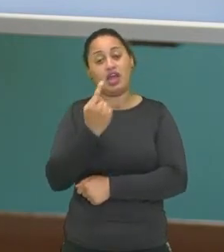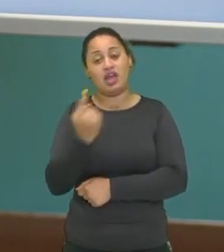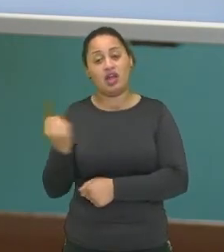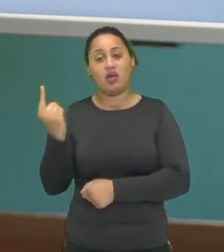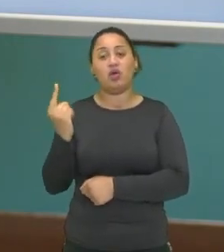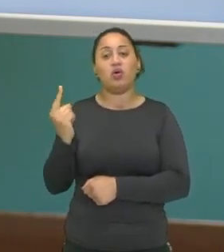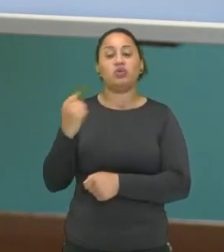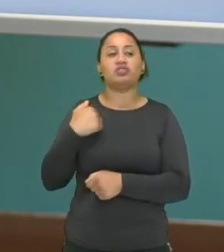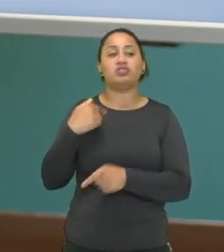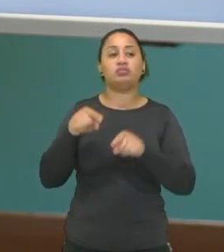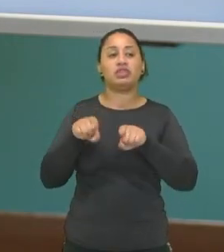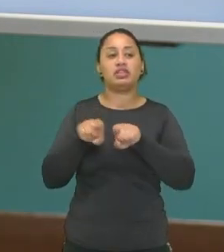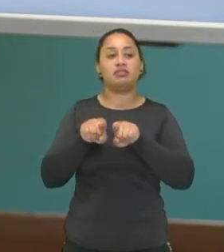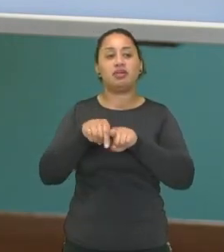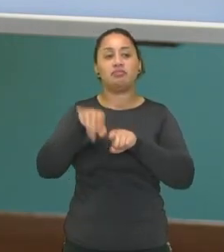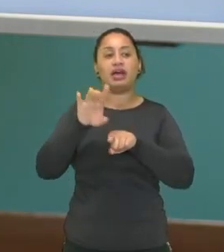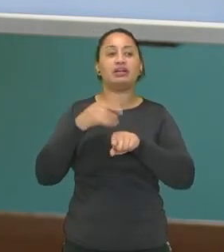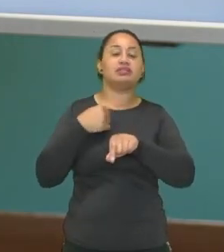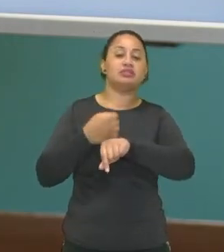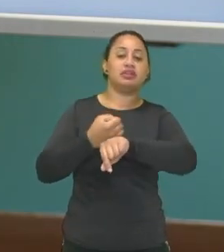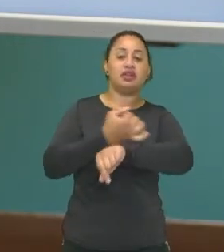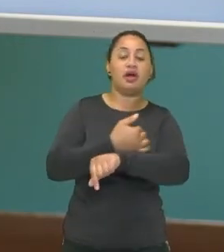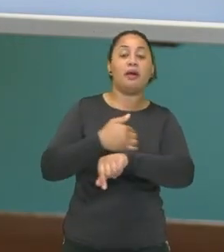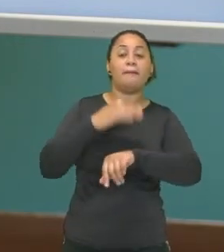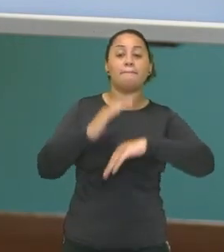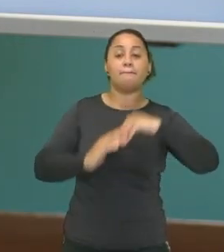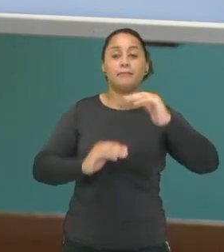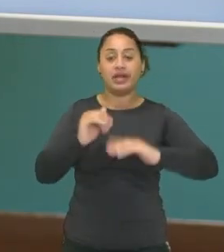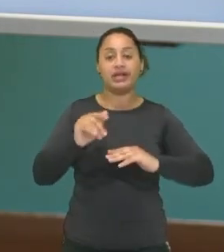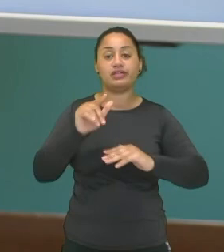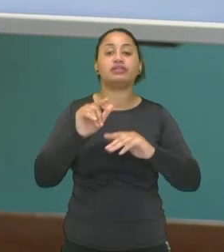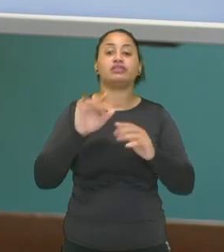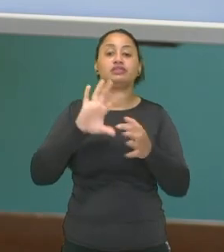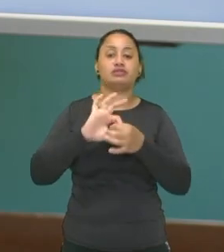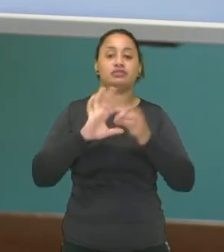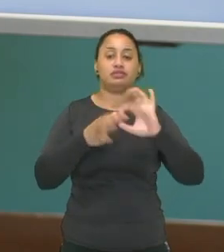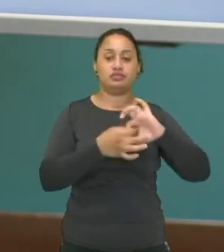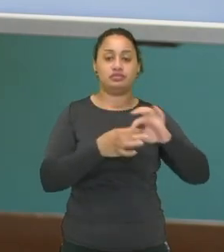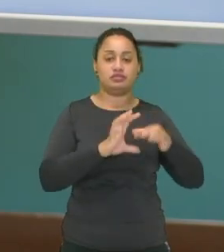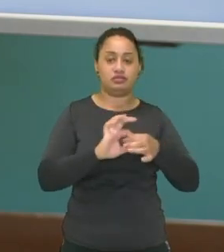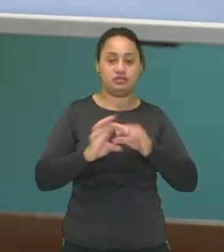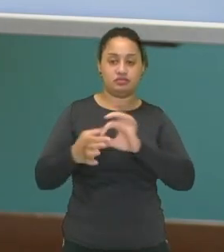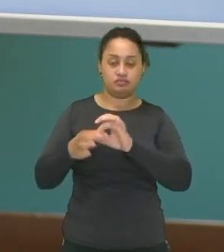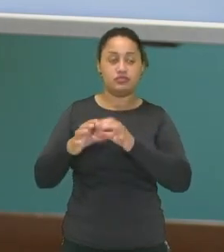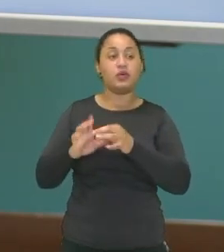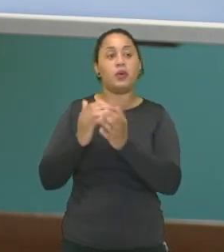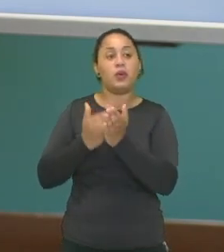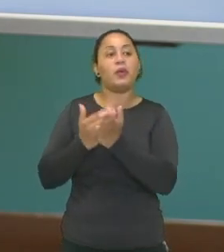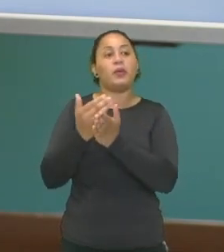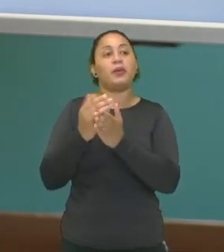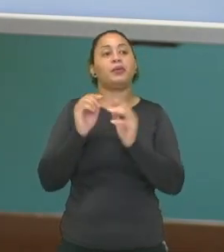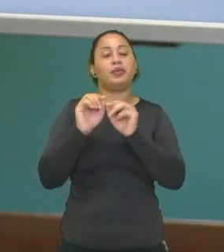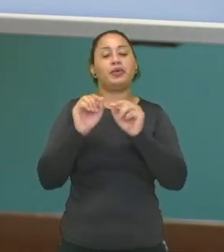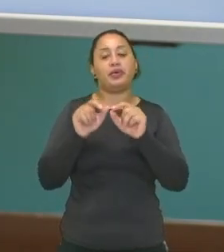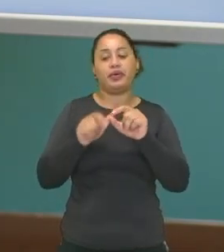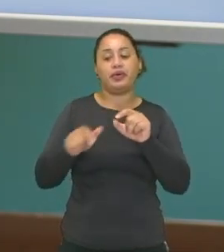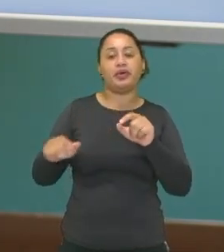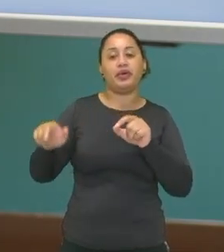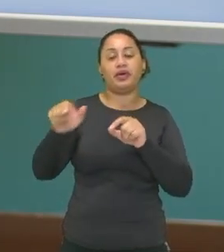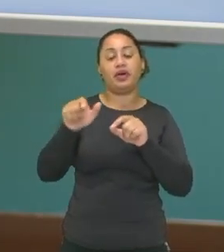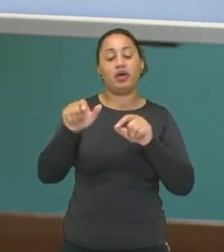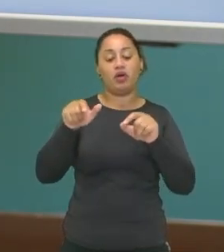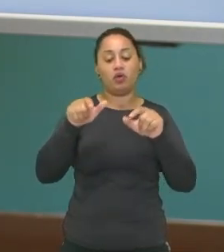e a mais emocionante prova dos Jogos Olímpicos, tá? Normalmente ela é feita a maior parte